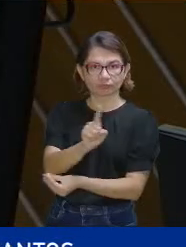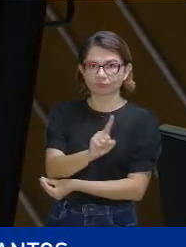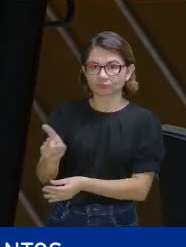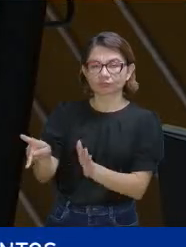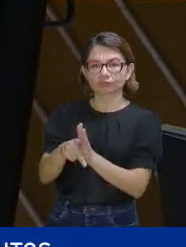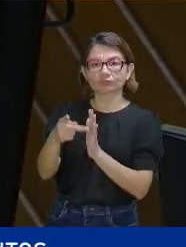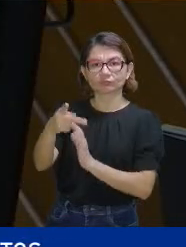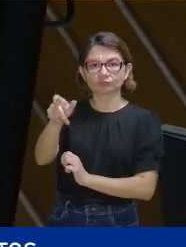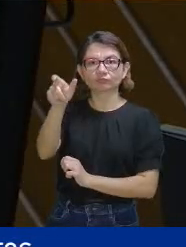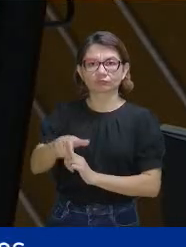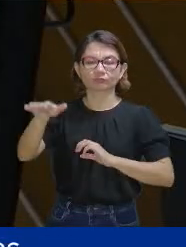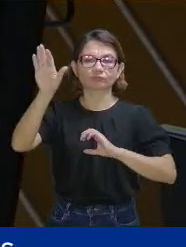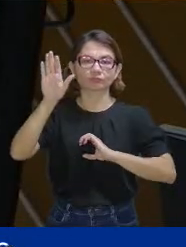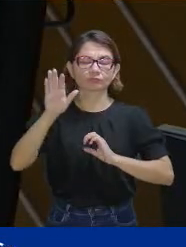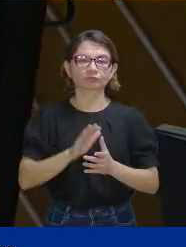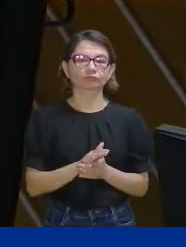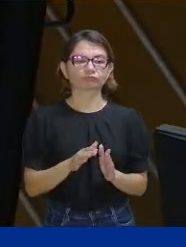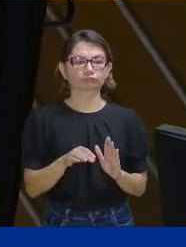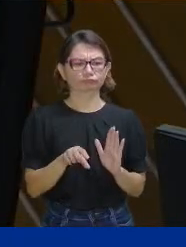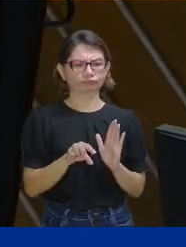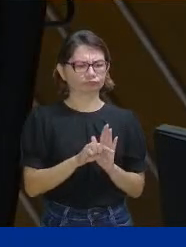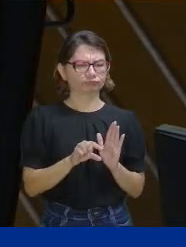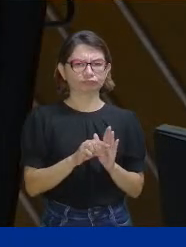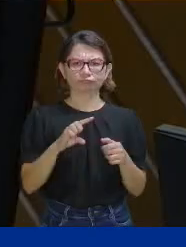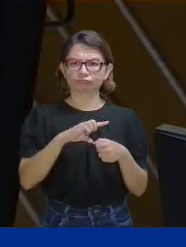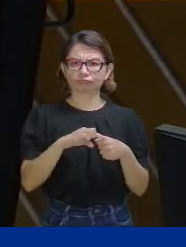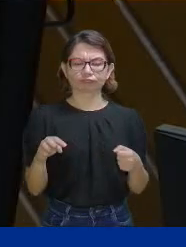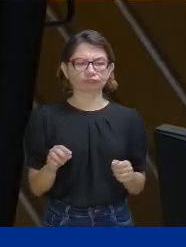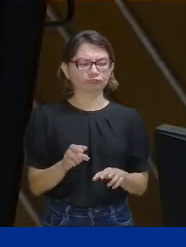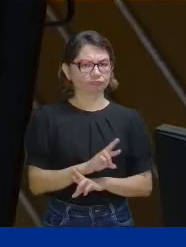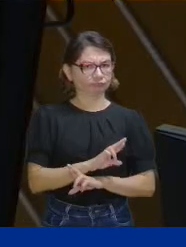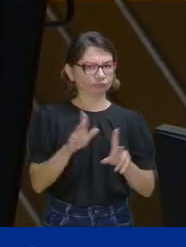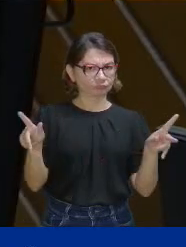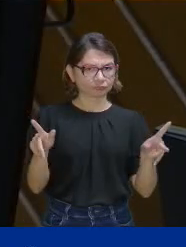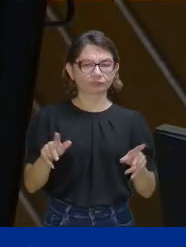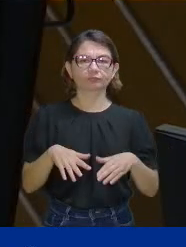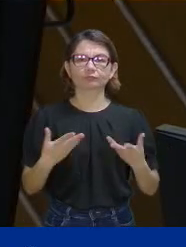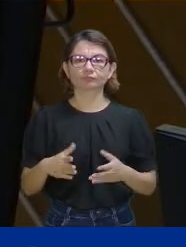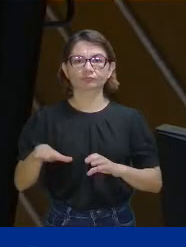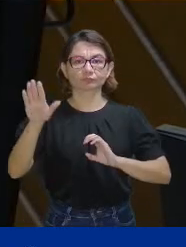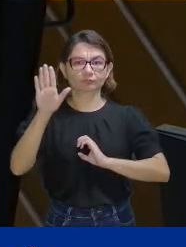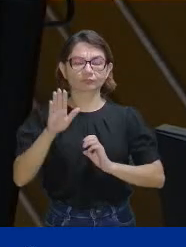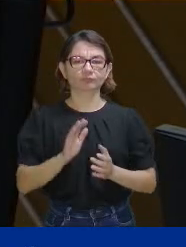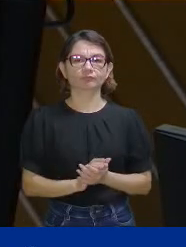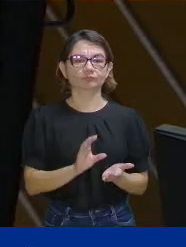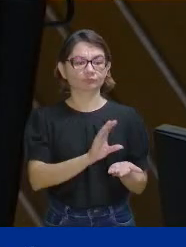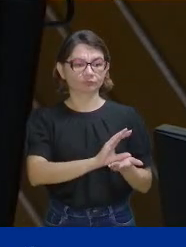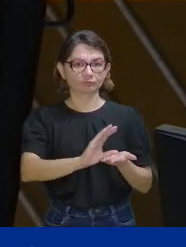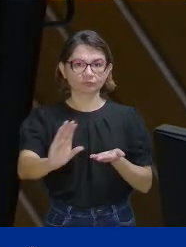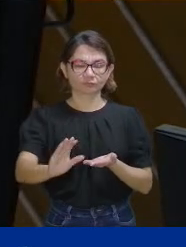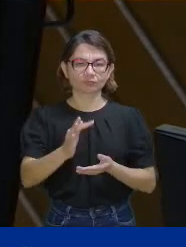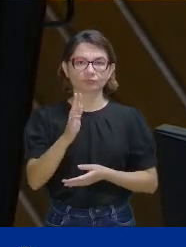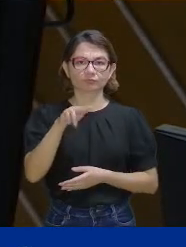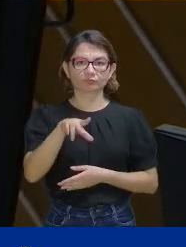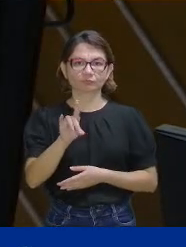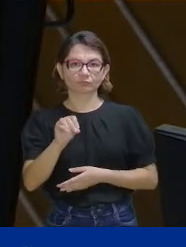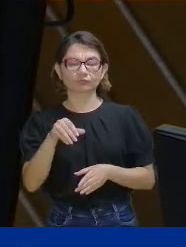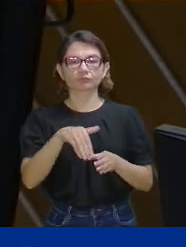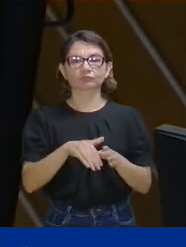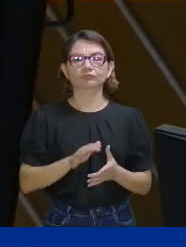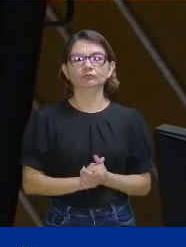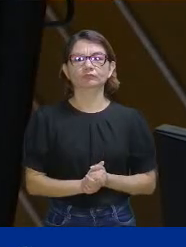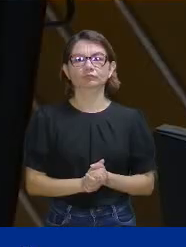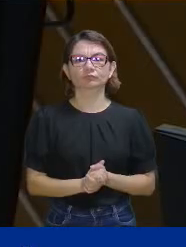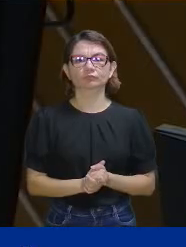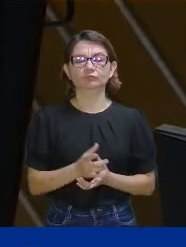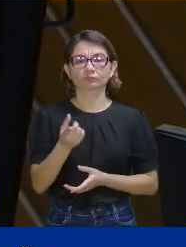se enquadrando nas restrições do mencionado dispositivo. Argumentou que o candidato não recebeu recursos do fundo eleitoral e o